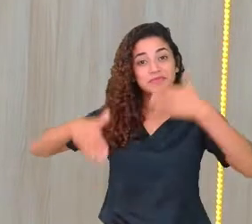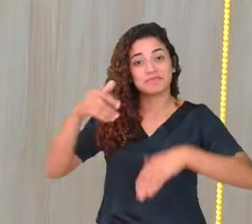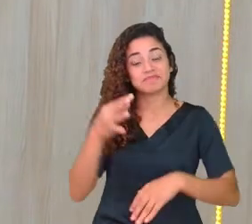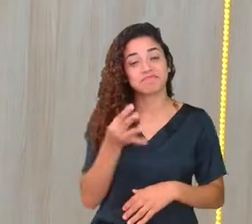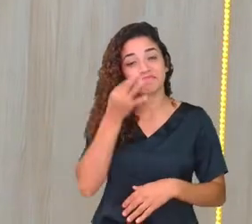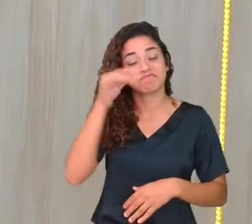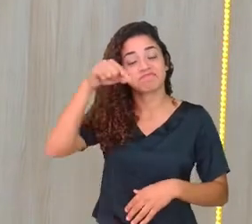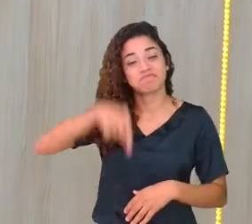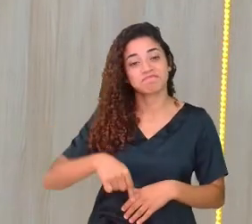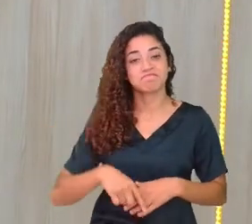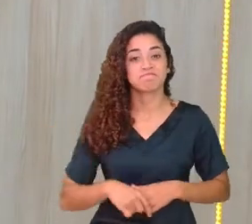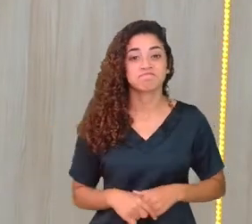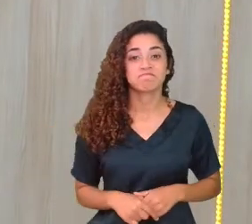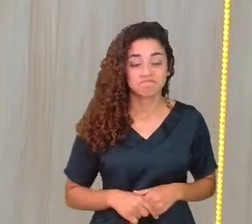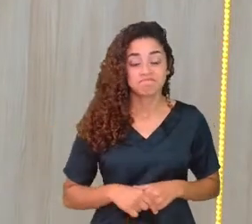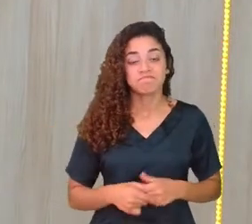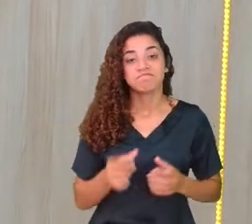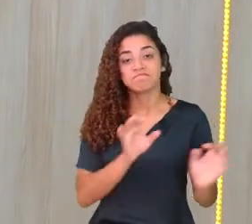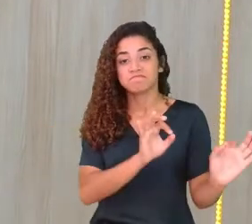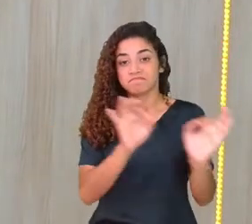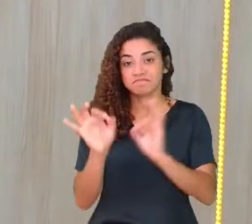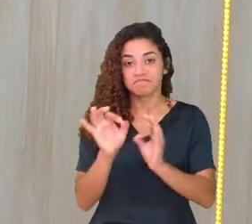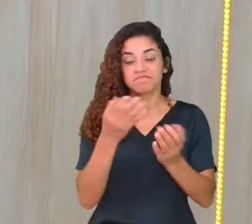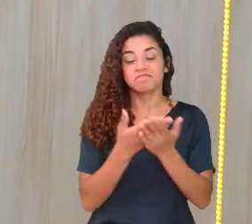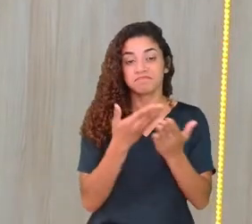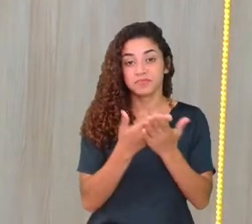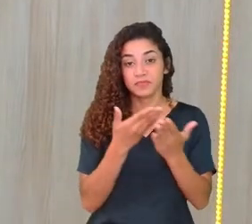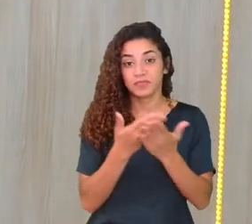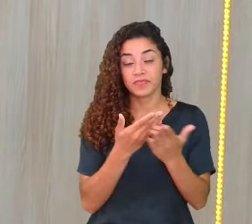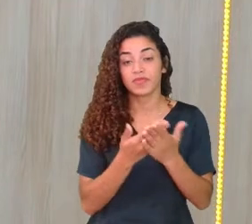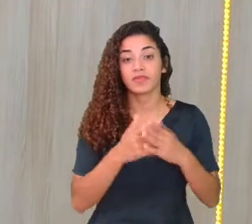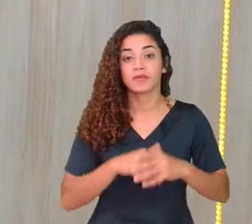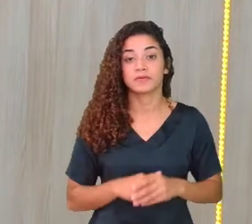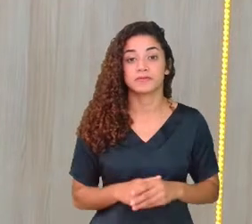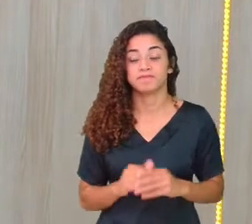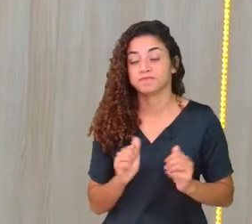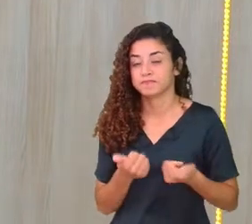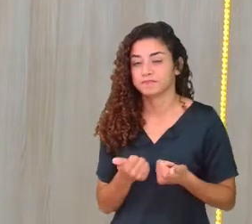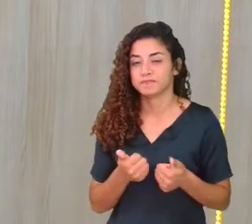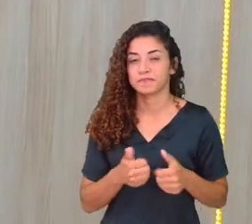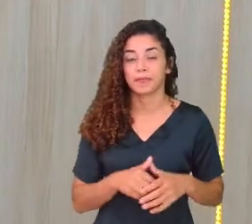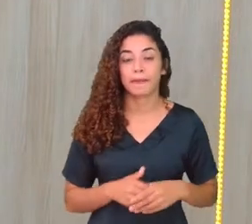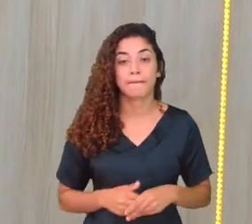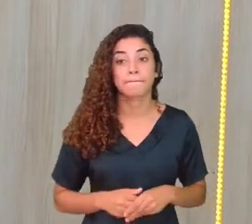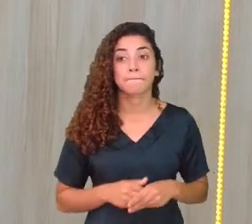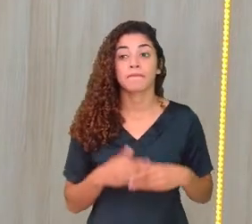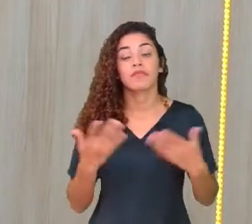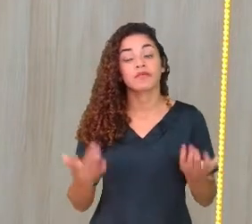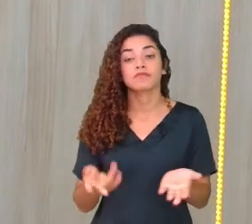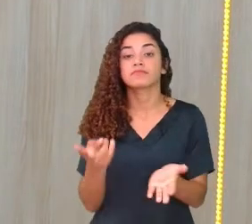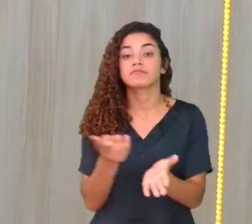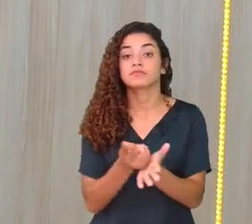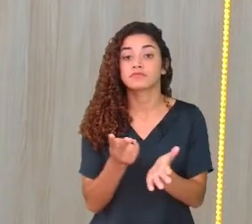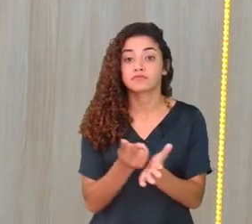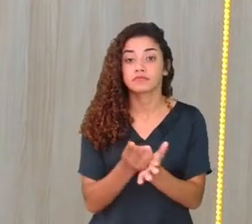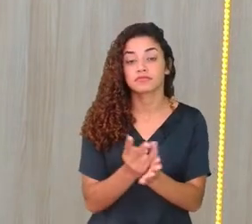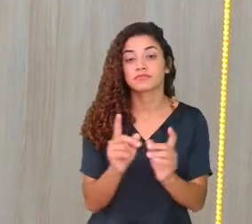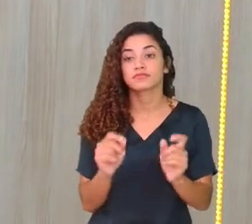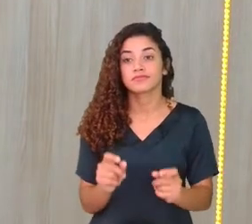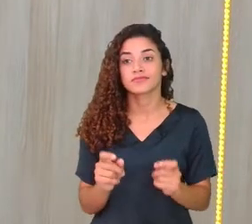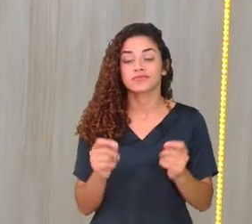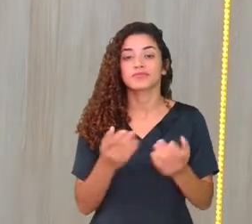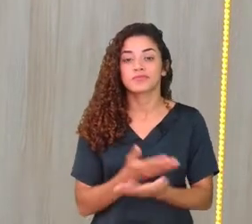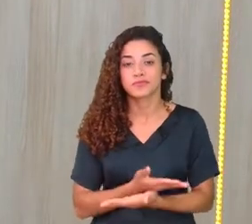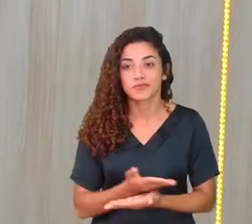presentes aí, participando, assistindo às nossas aulas e tudo mais. Mas, como sempre, eu trago para vocês